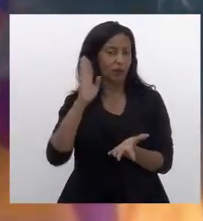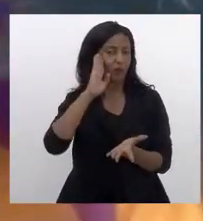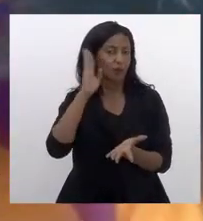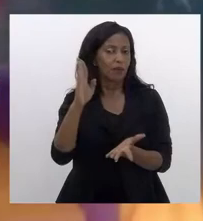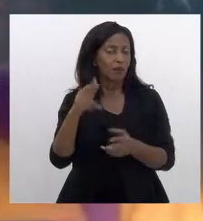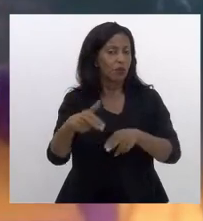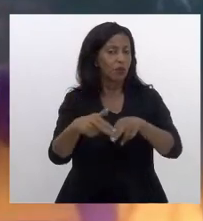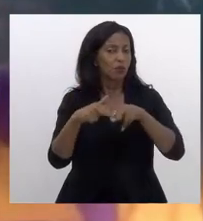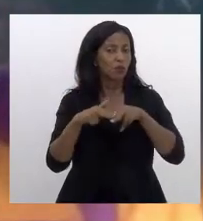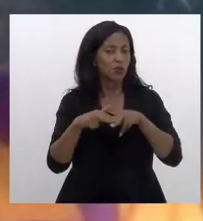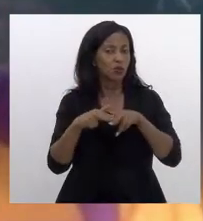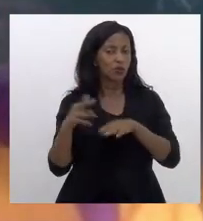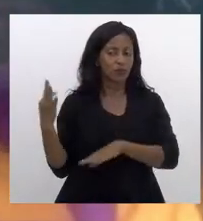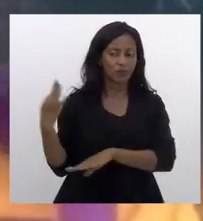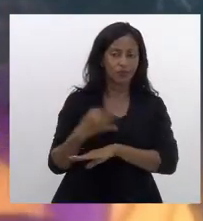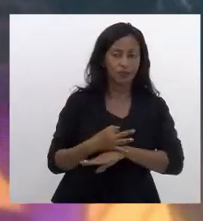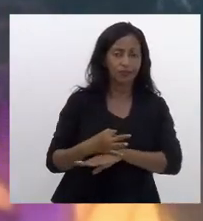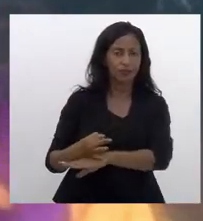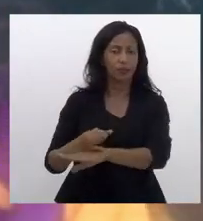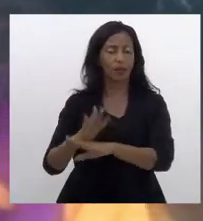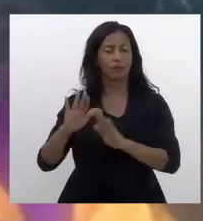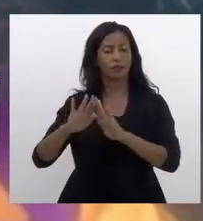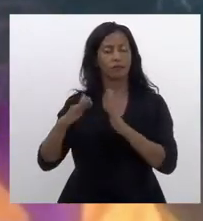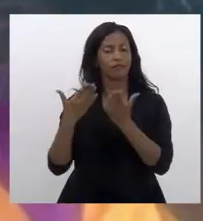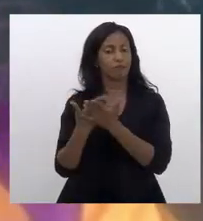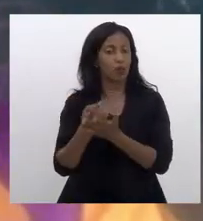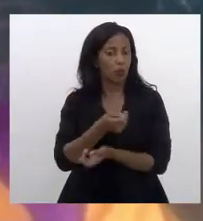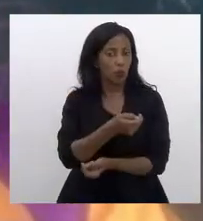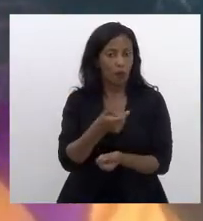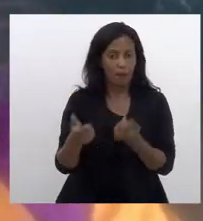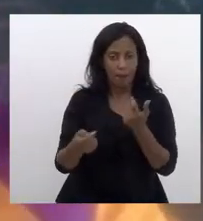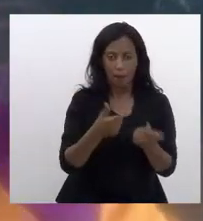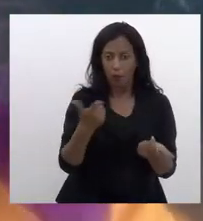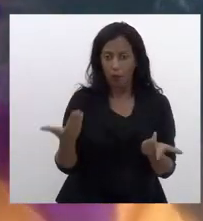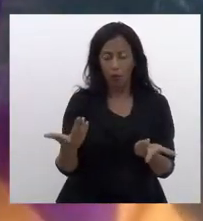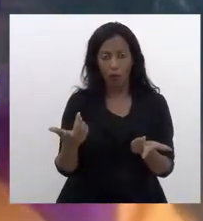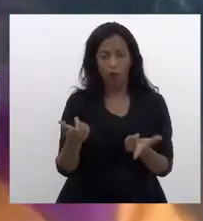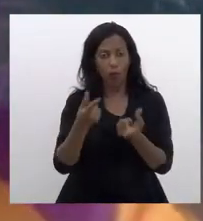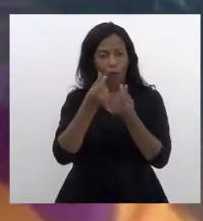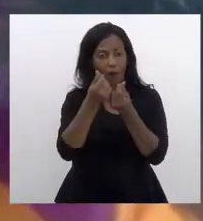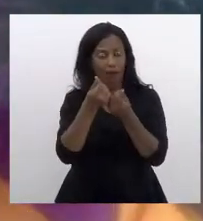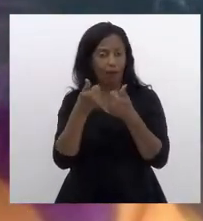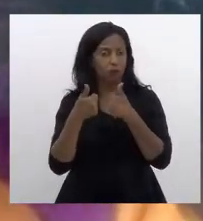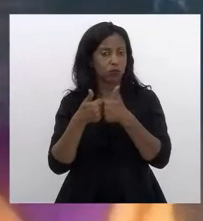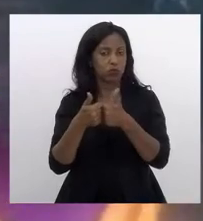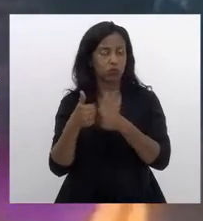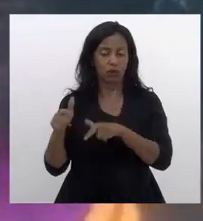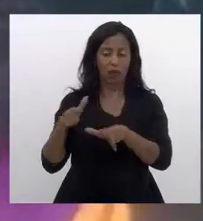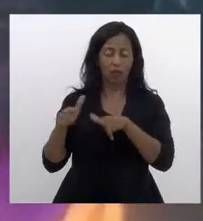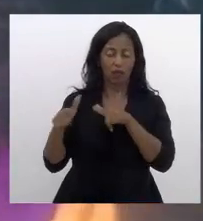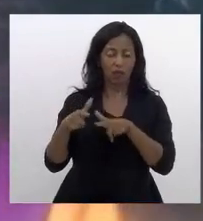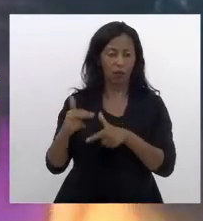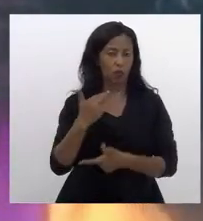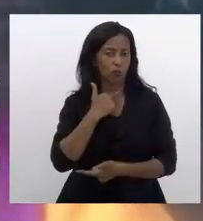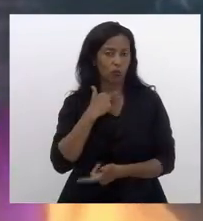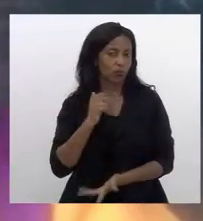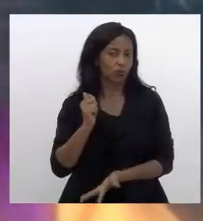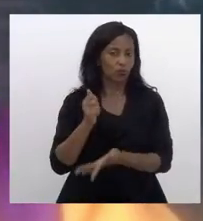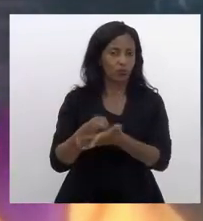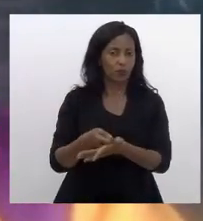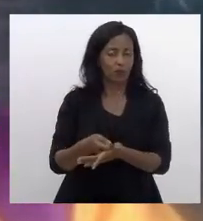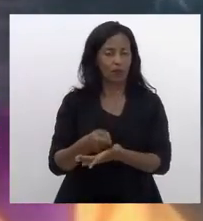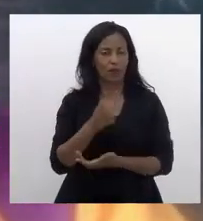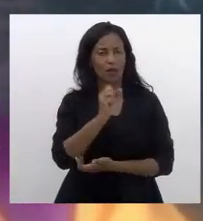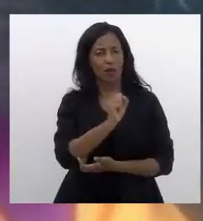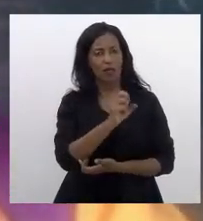principal motivo de evasão escolar. E não é pouco, né, o que significa o custo da passagem para o trabalhador brasileiro. Segundo o censo